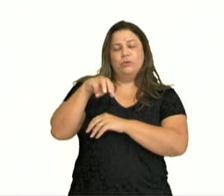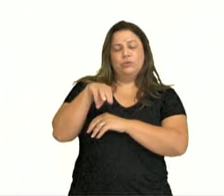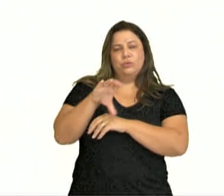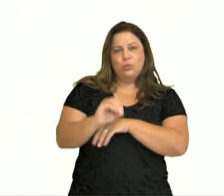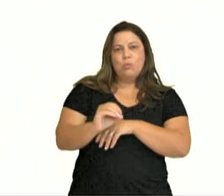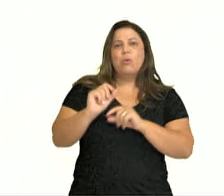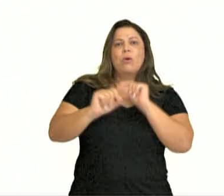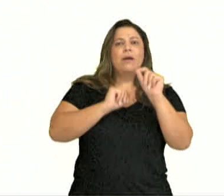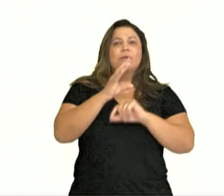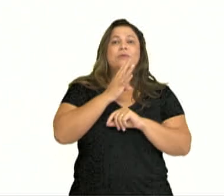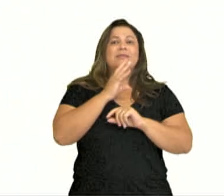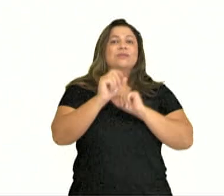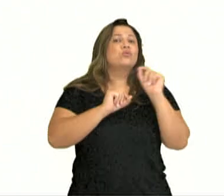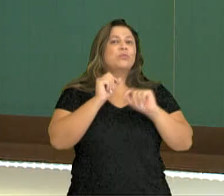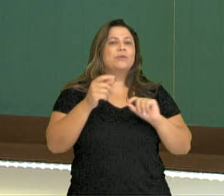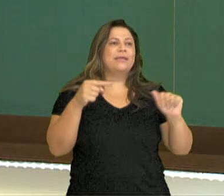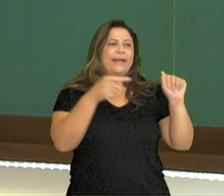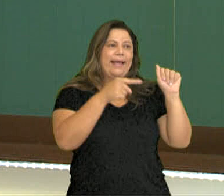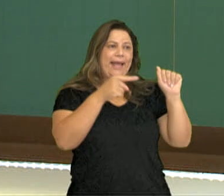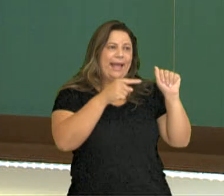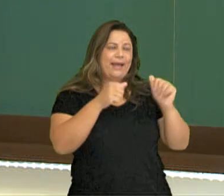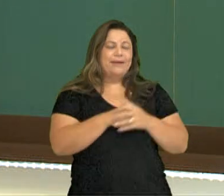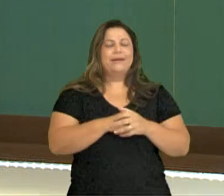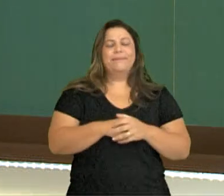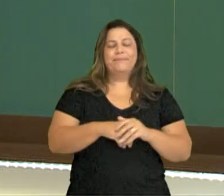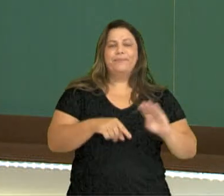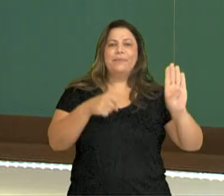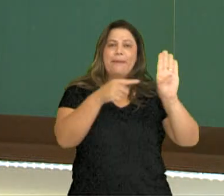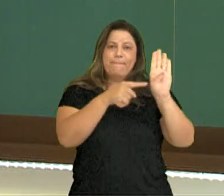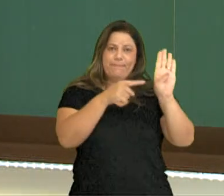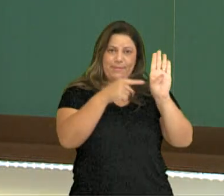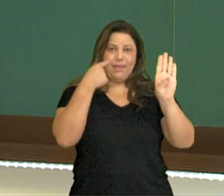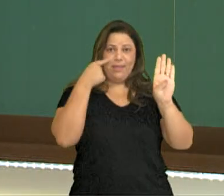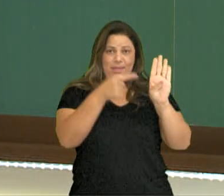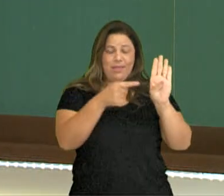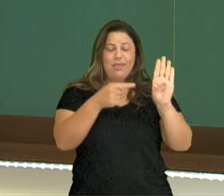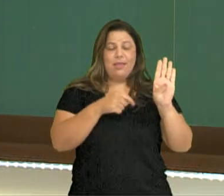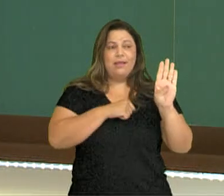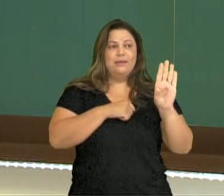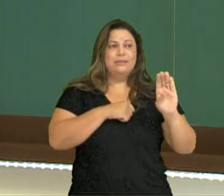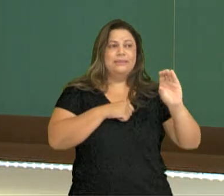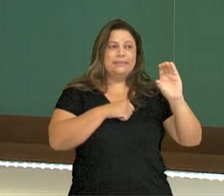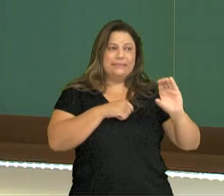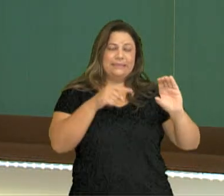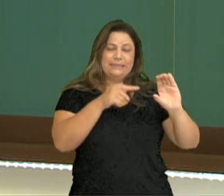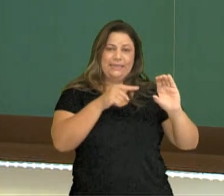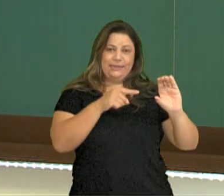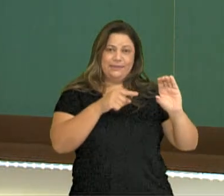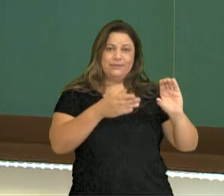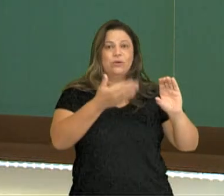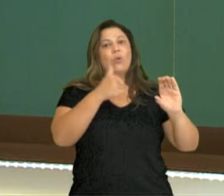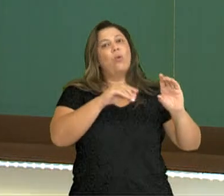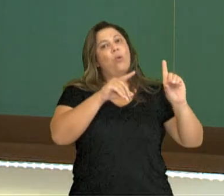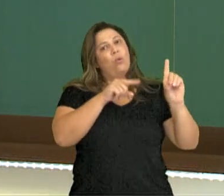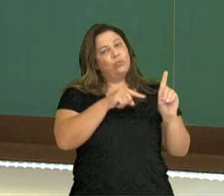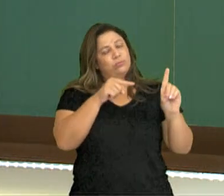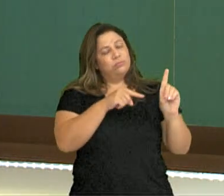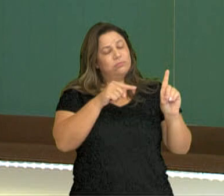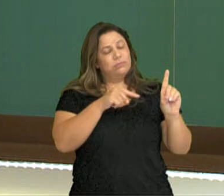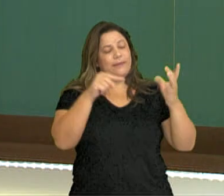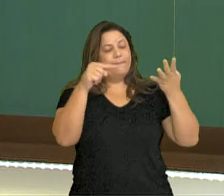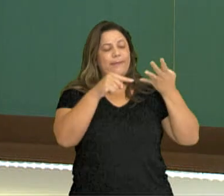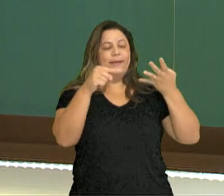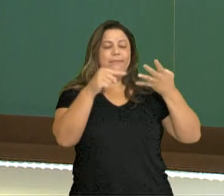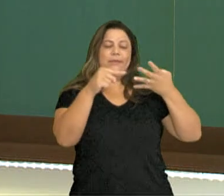conhecida como letra A, vacúolos contráteis, B, pseudópodes, C, flagelos